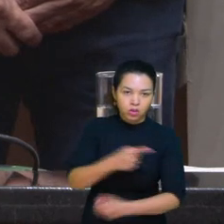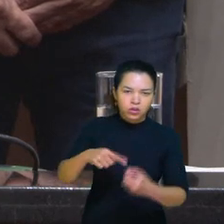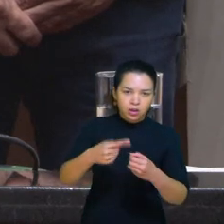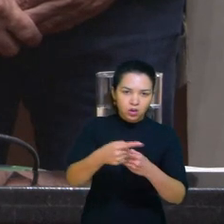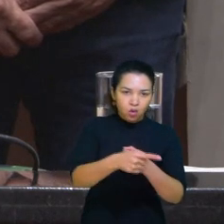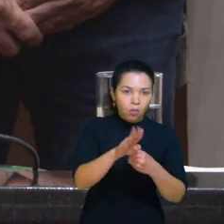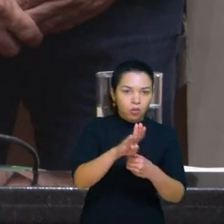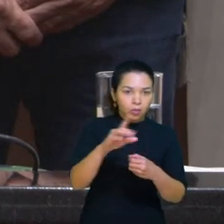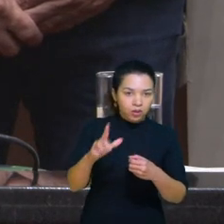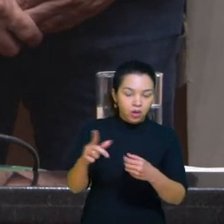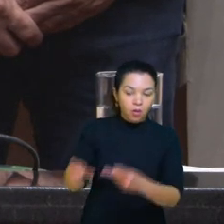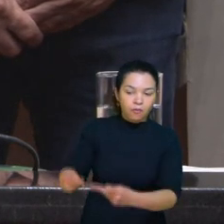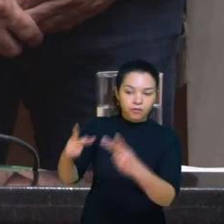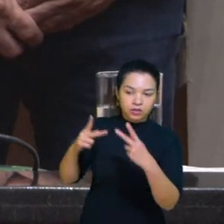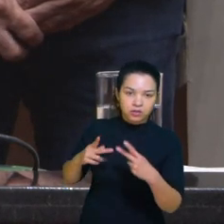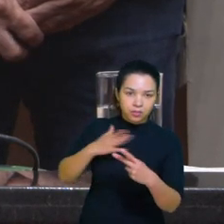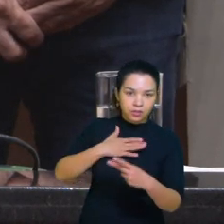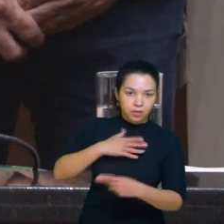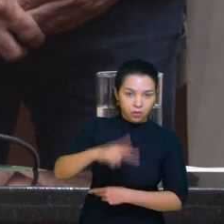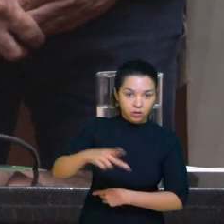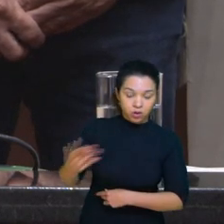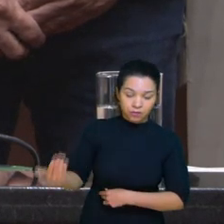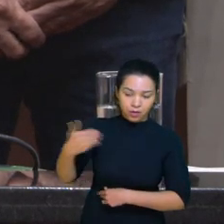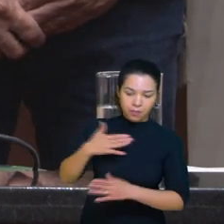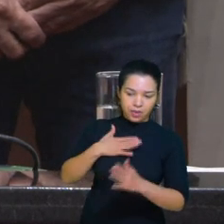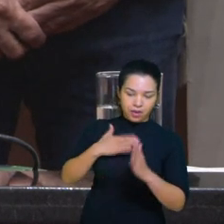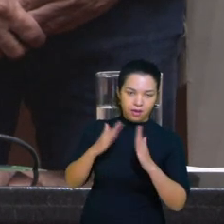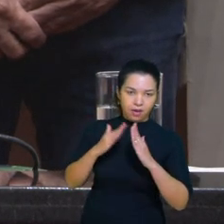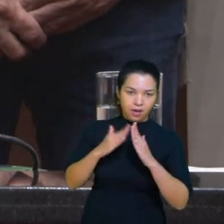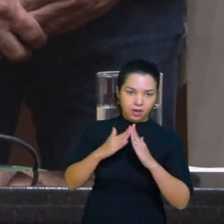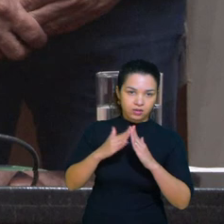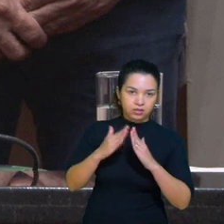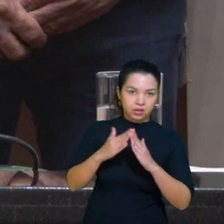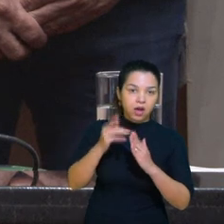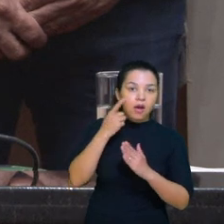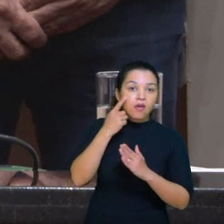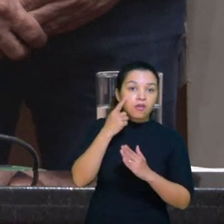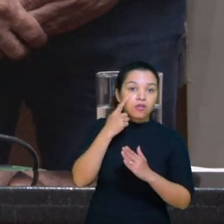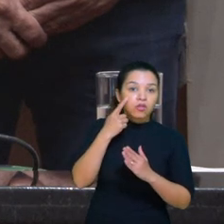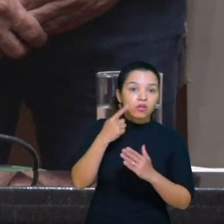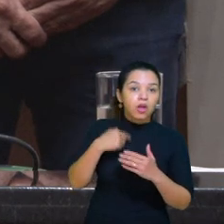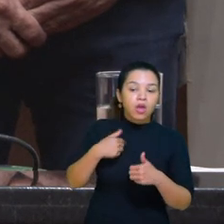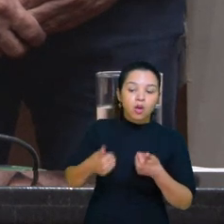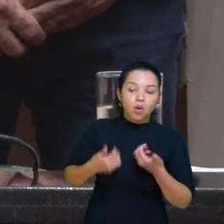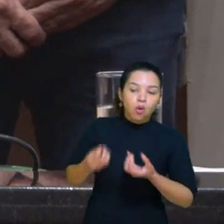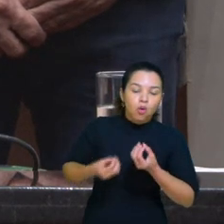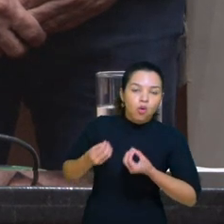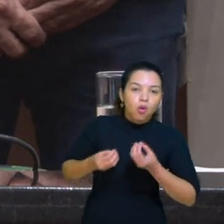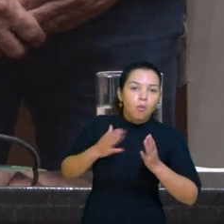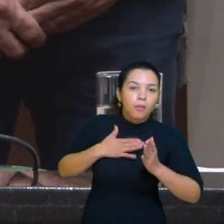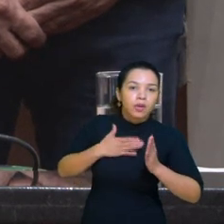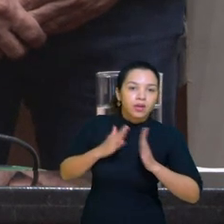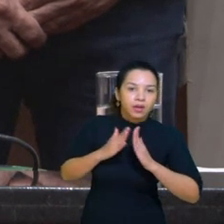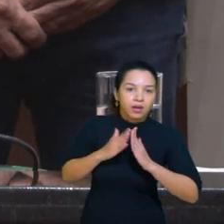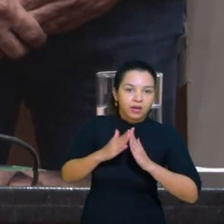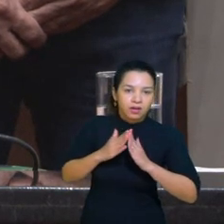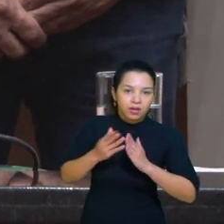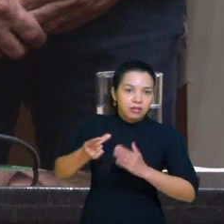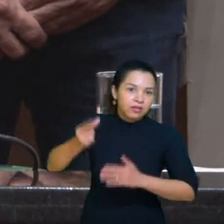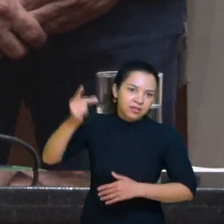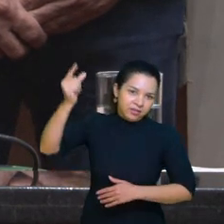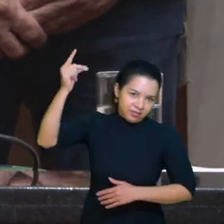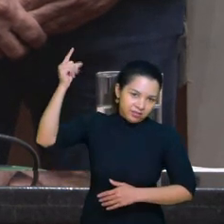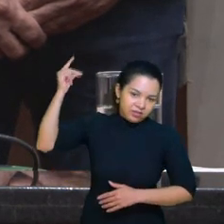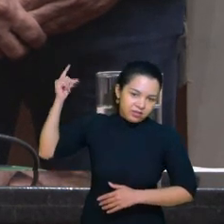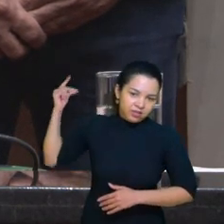visitas da minha professora veio na minha casa para ver como é que a coisa estava na nossa casa isso fazem muitos anos